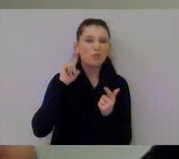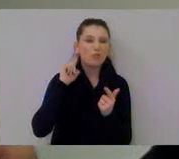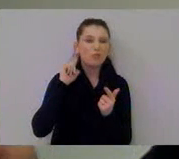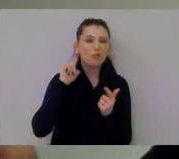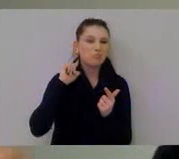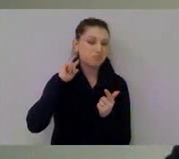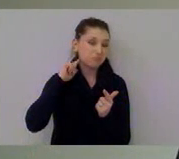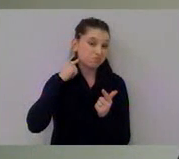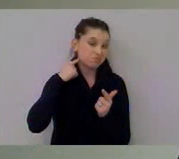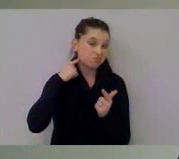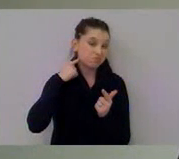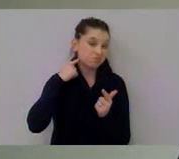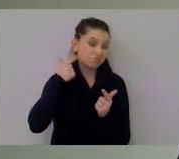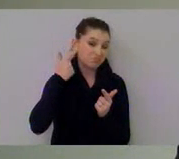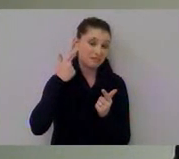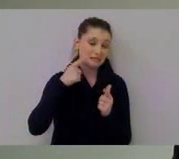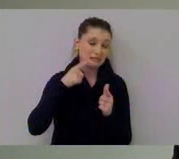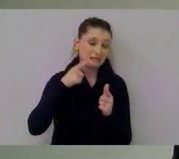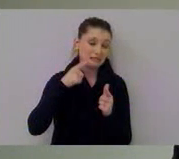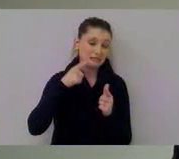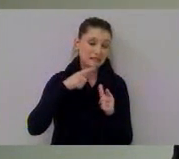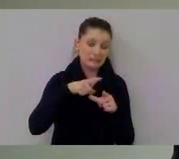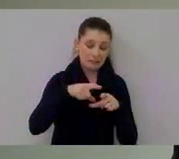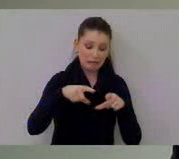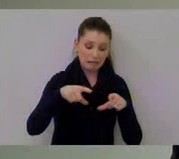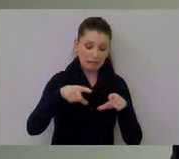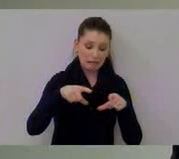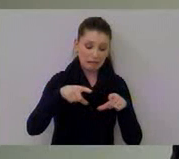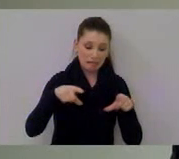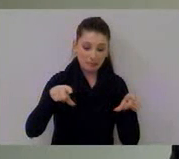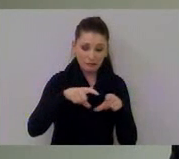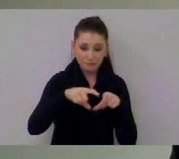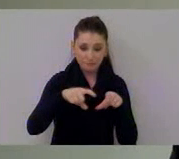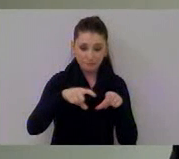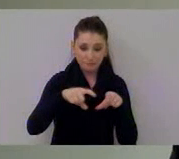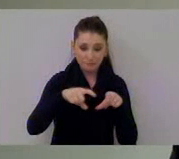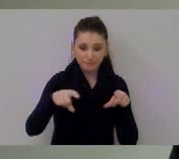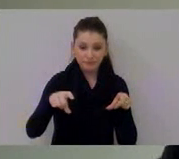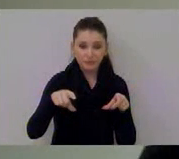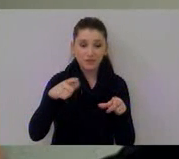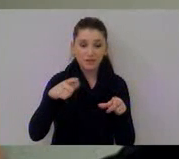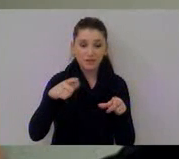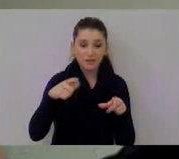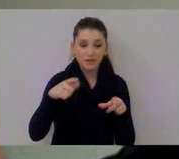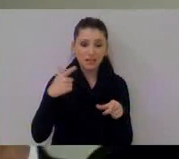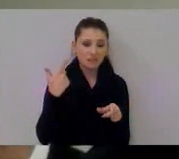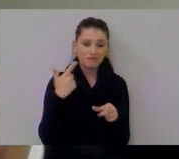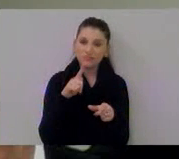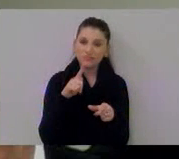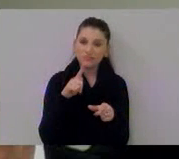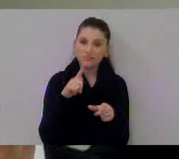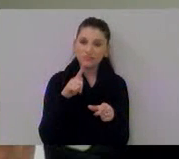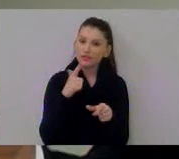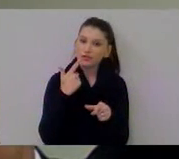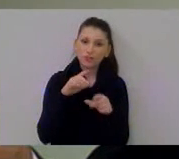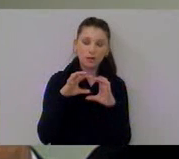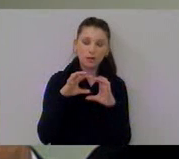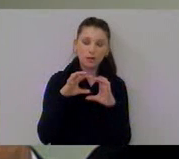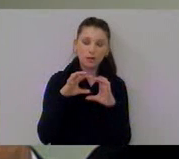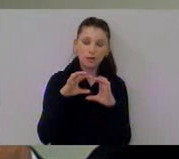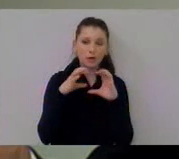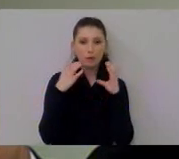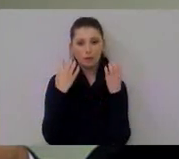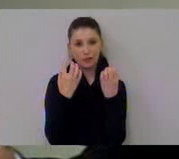quando não tinha comunidade lá, não existia esgoto. A comunidade tem que